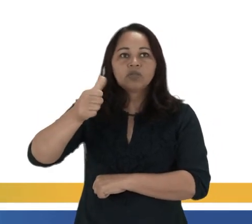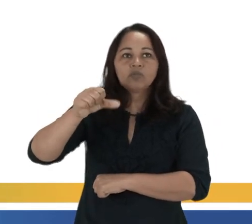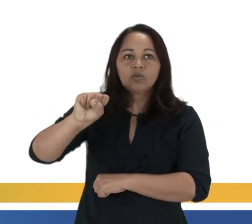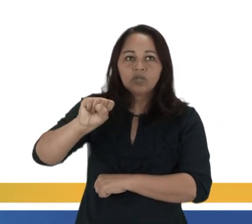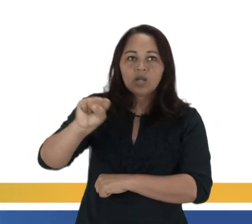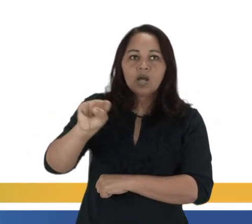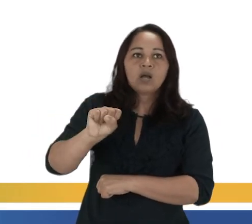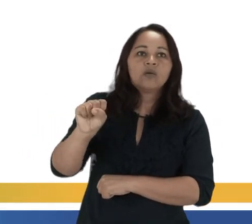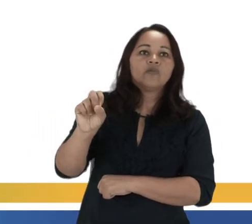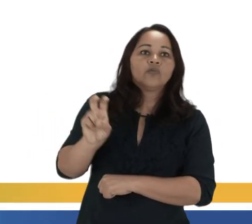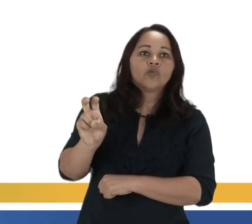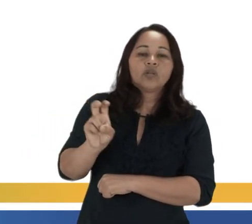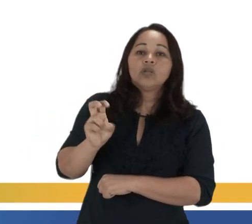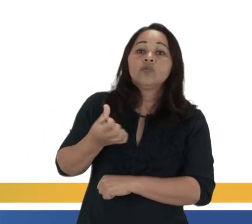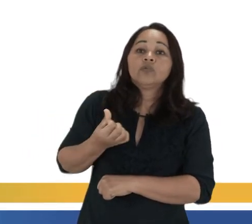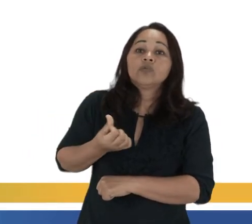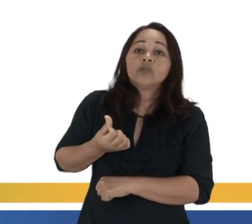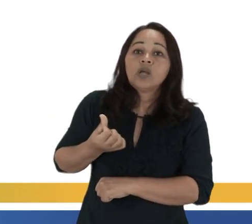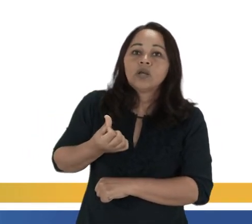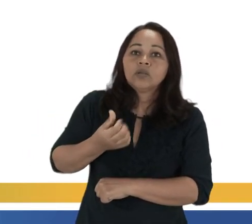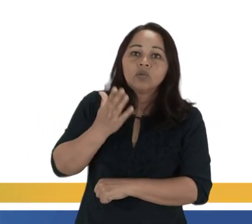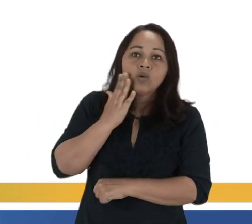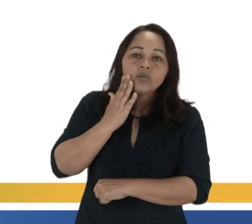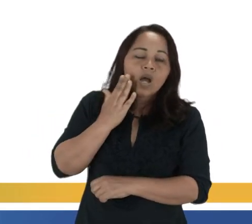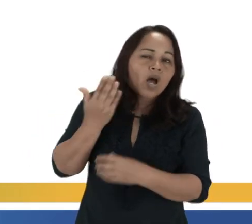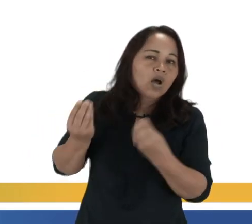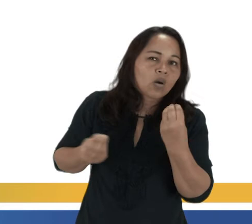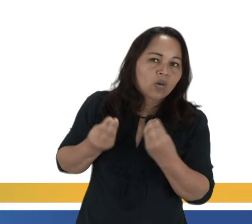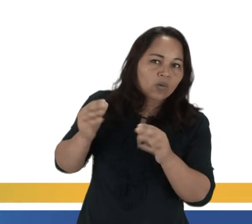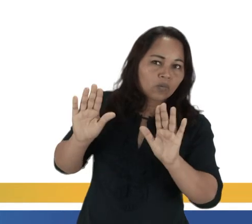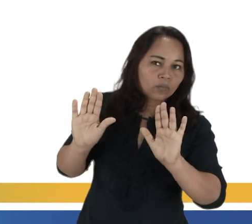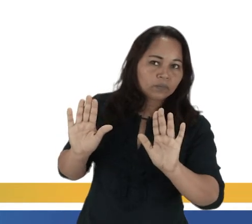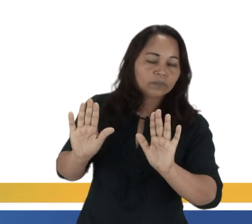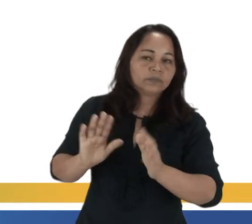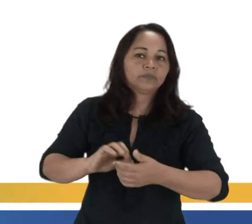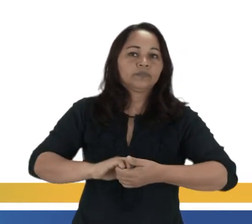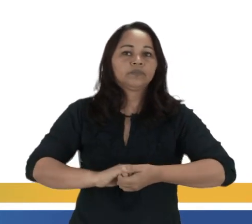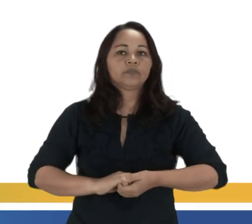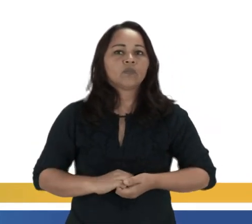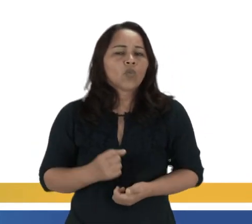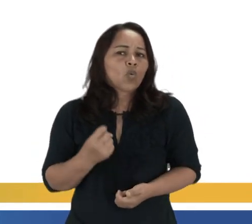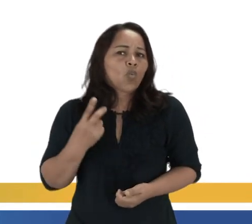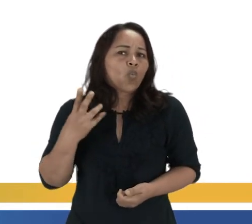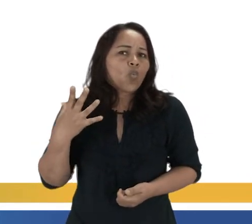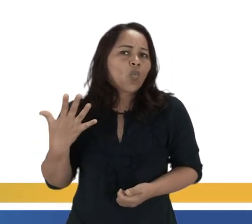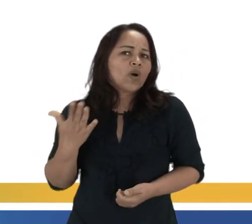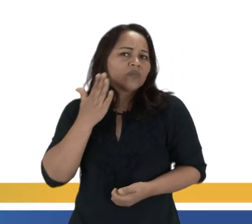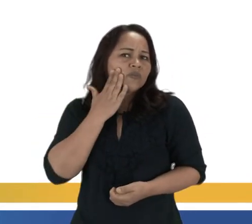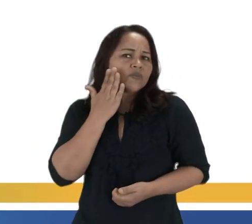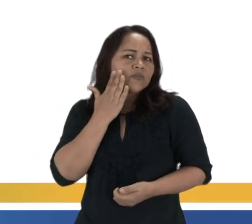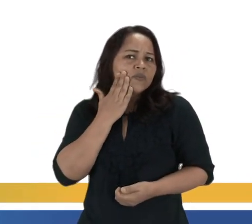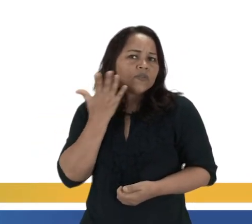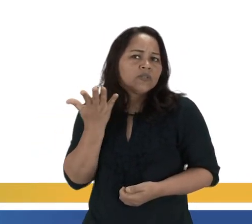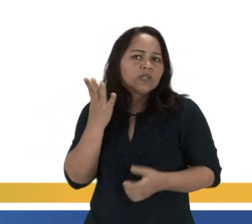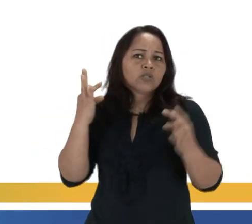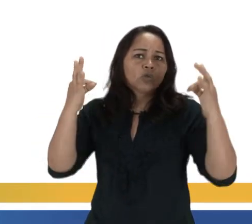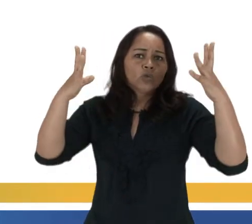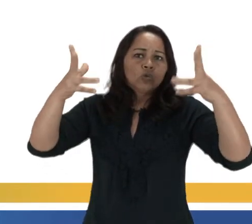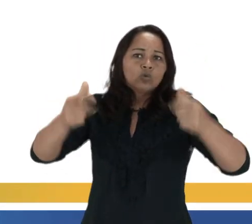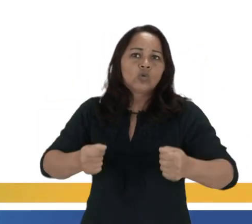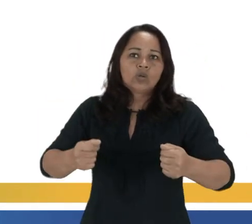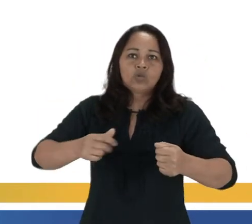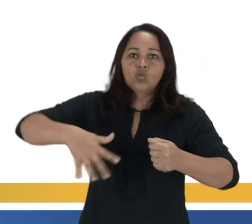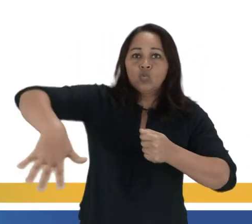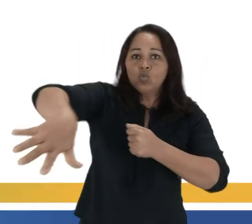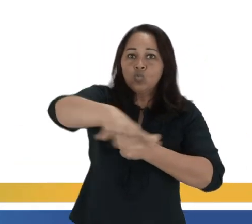progressão geométrica. Agora, cabe a nós descobrirmos depois de quantos dias que esse total de alunos